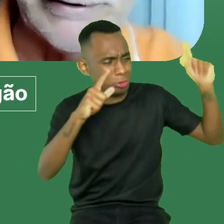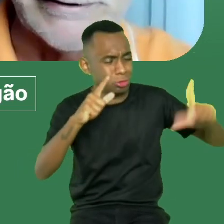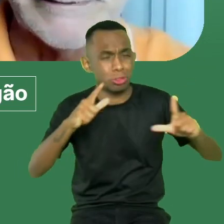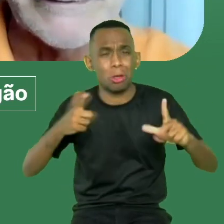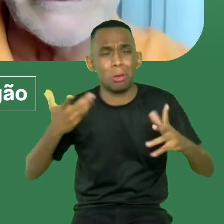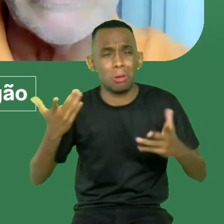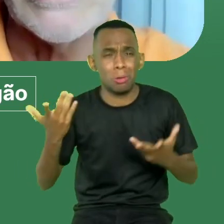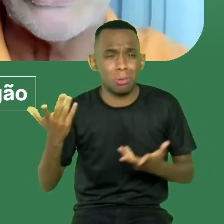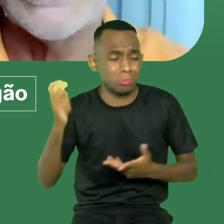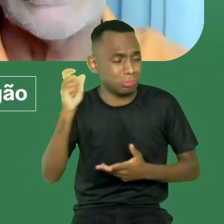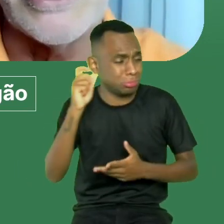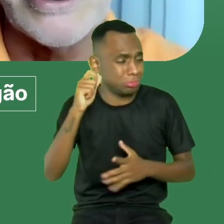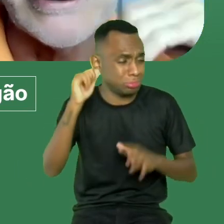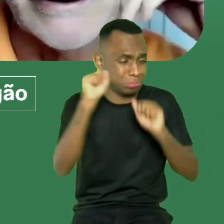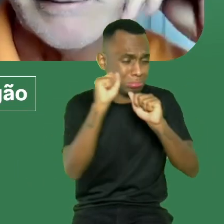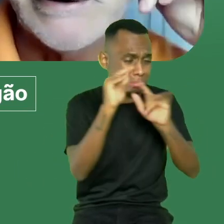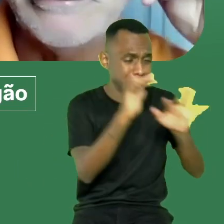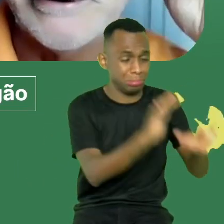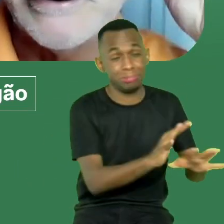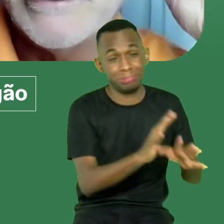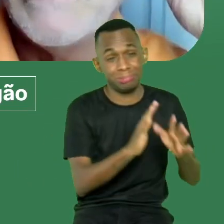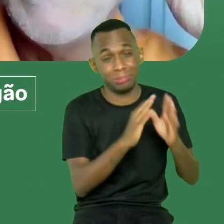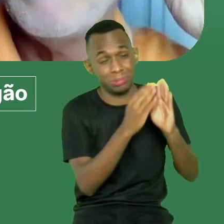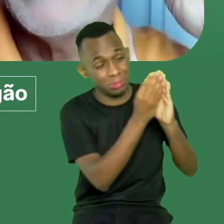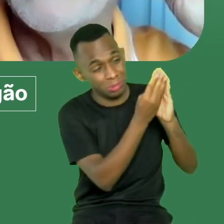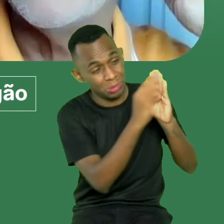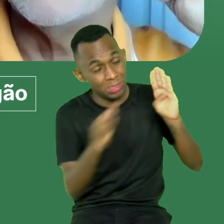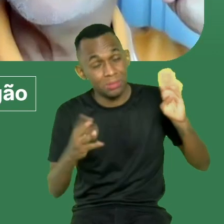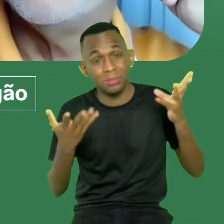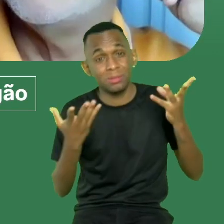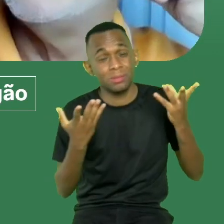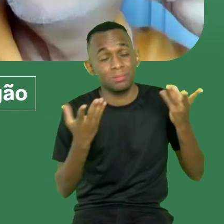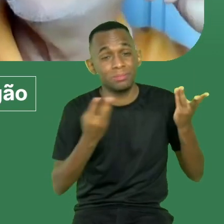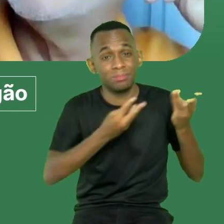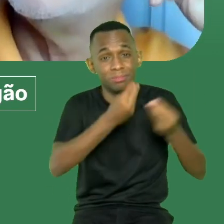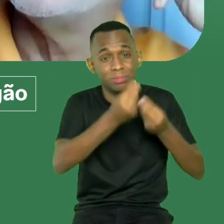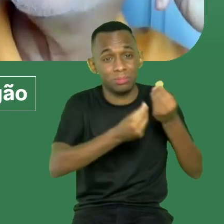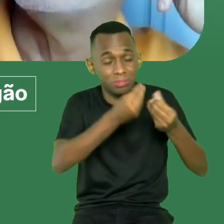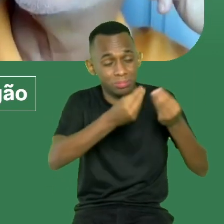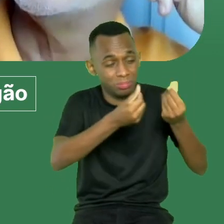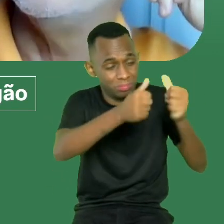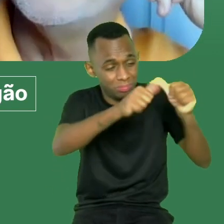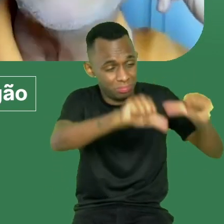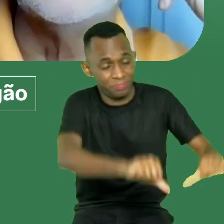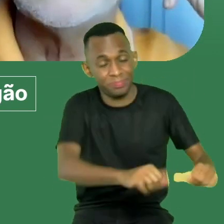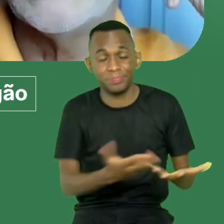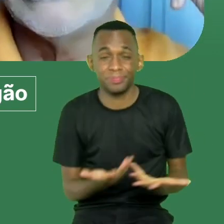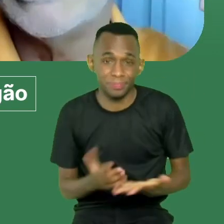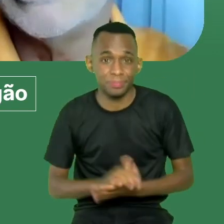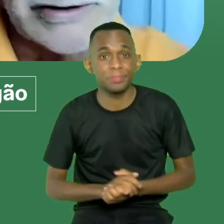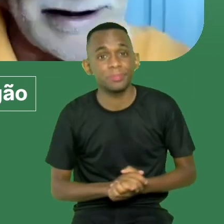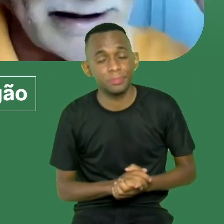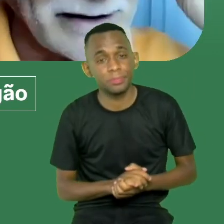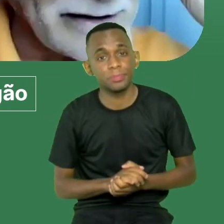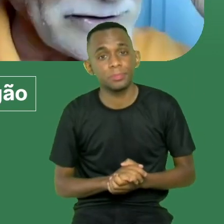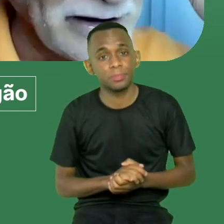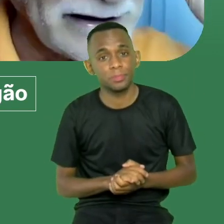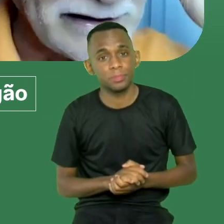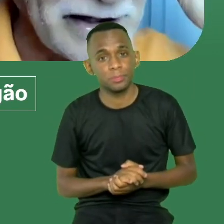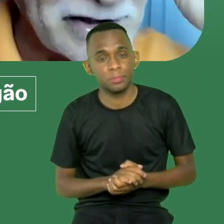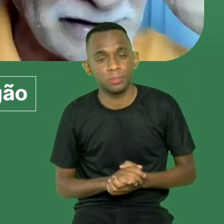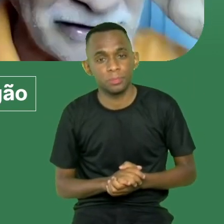livros, enfim, umas coisas horrorosas. Mas, enfim, é, é, eu, quando